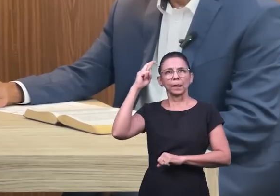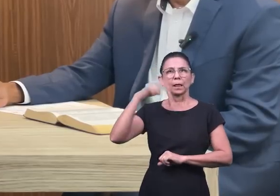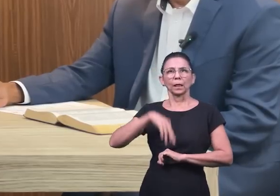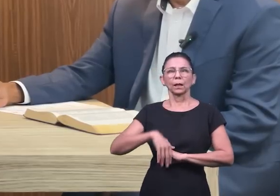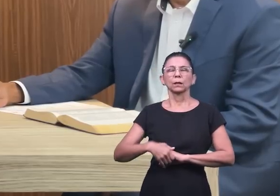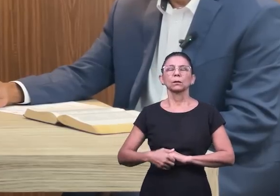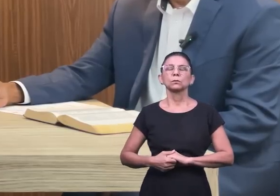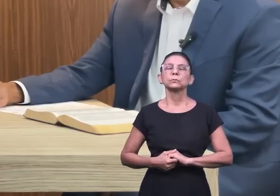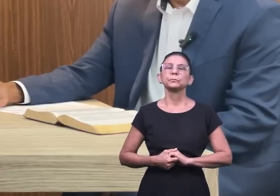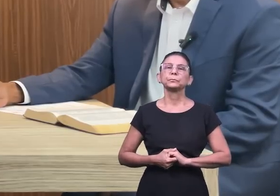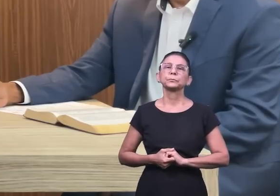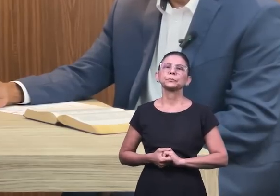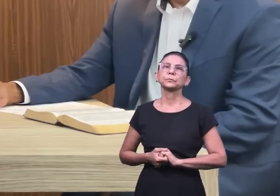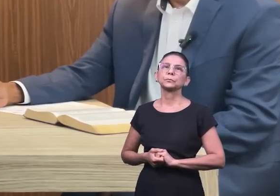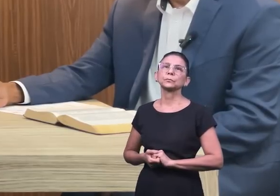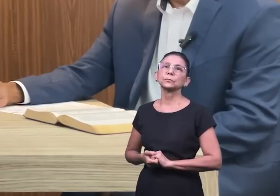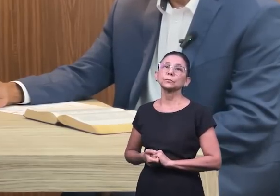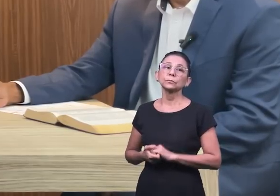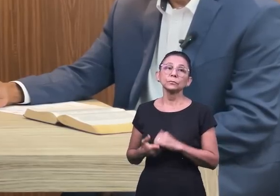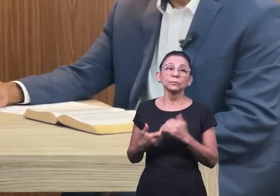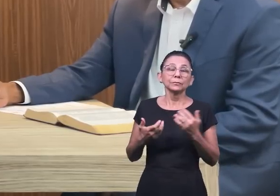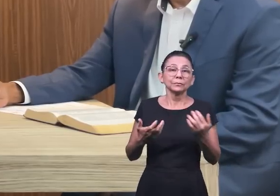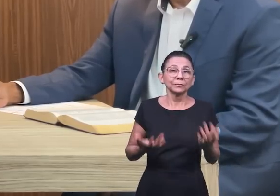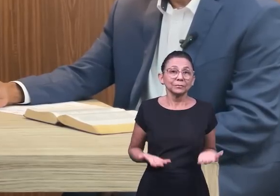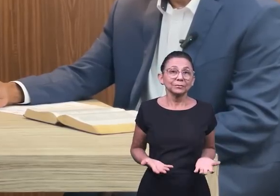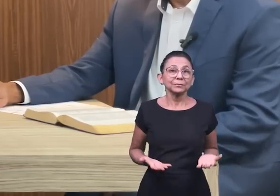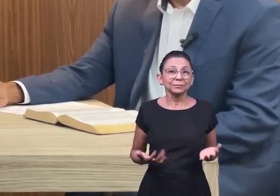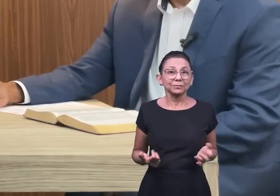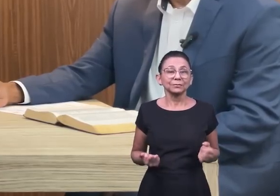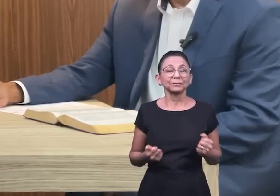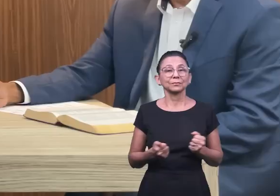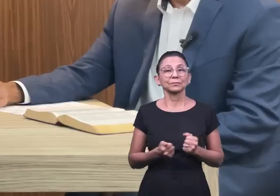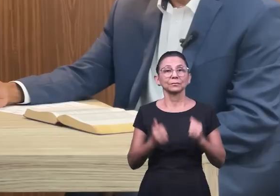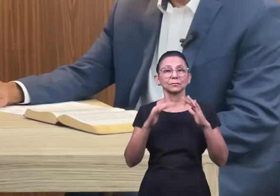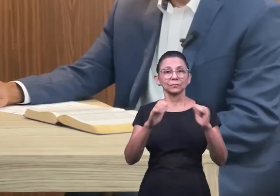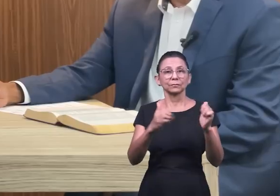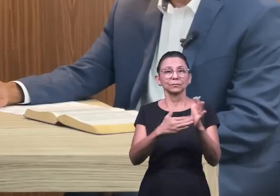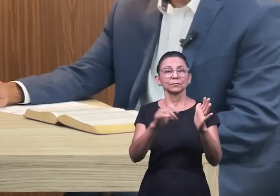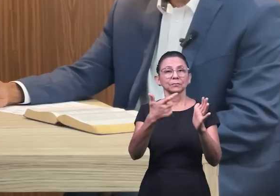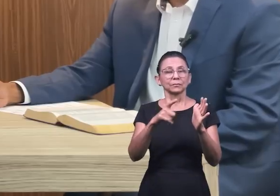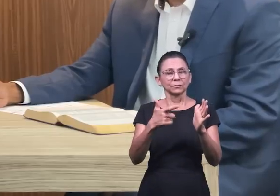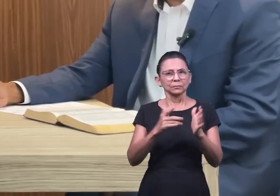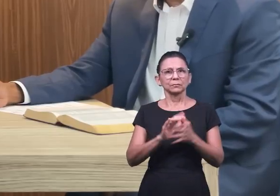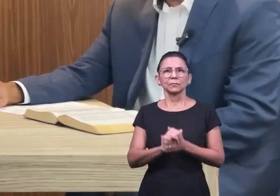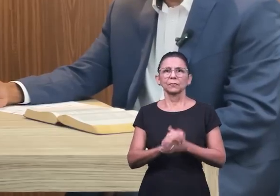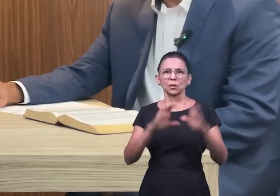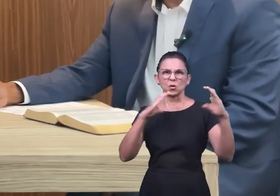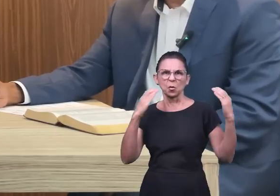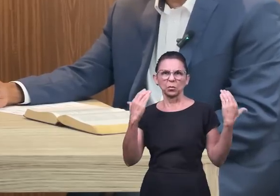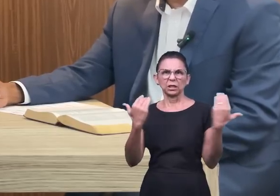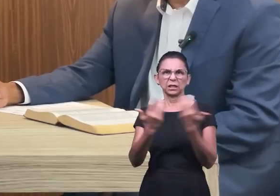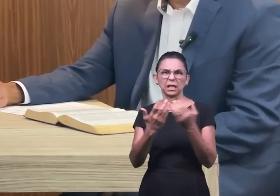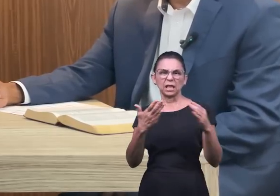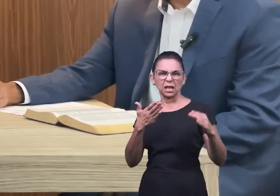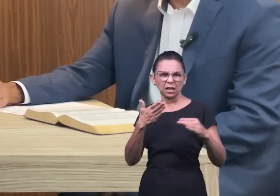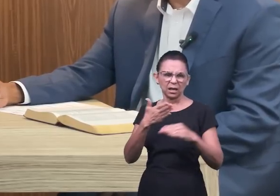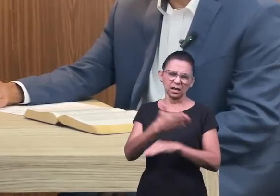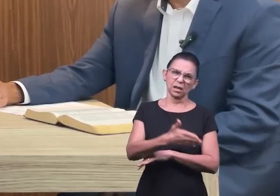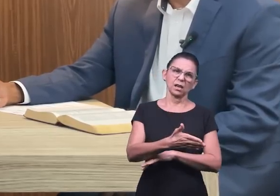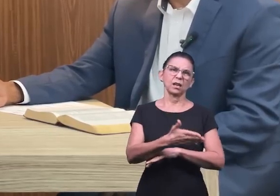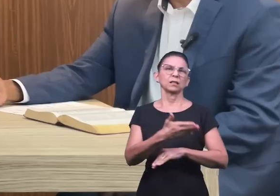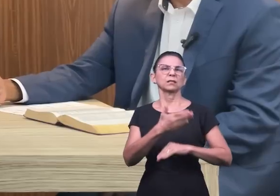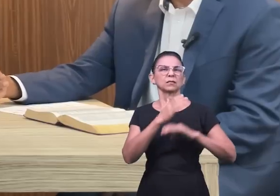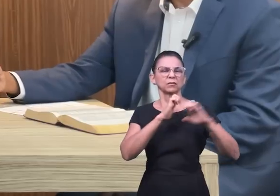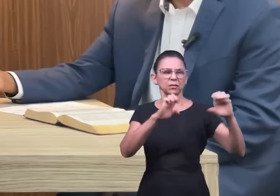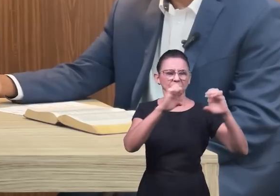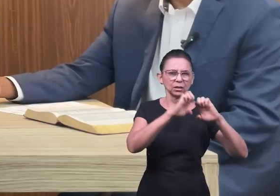prima pela oração. Muitos não podem ir para a rua, mas estão orando dentro de casa, né? Isso. E esses irmãos, né, do Evangelho Sem